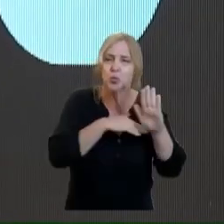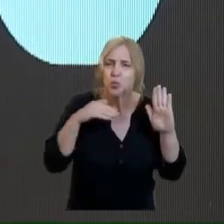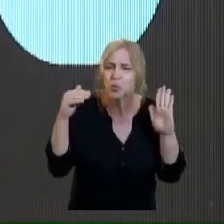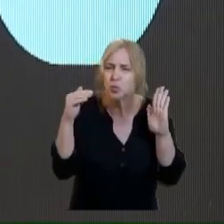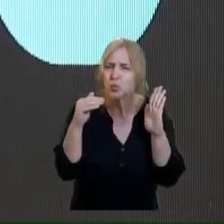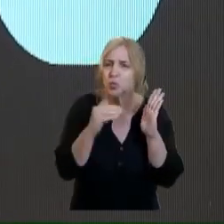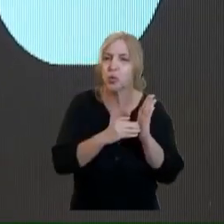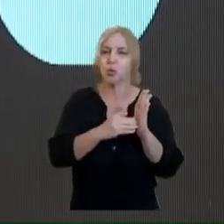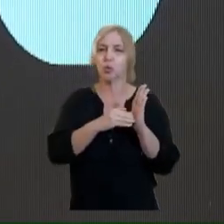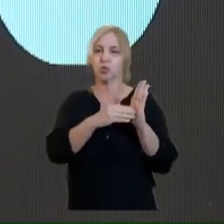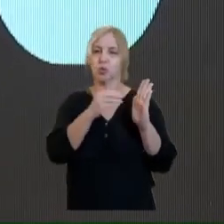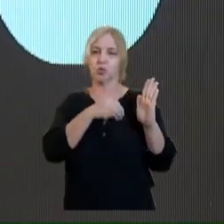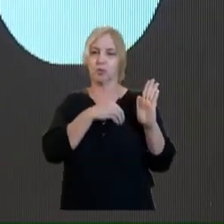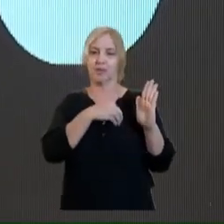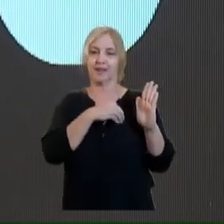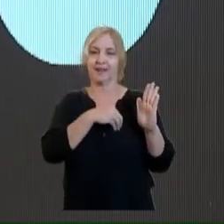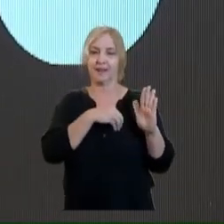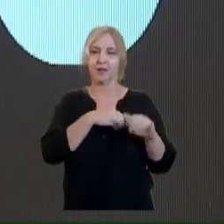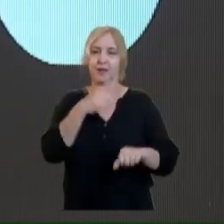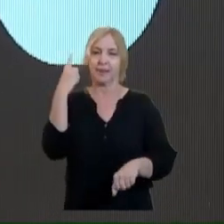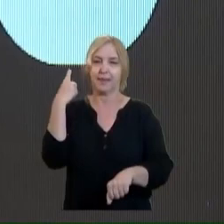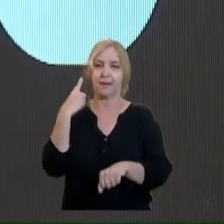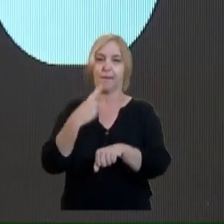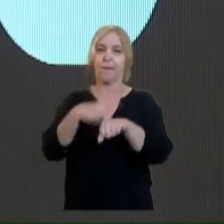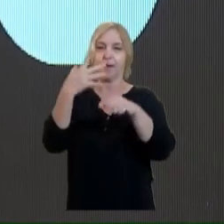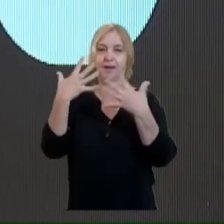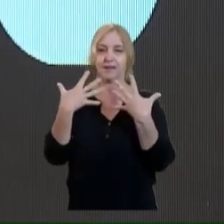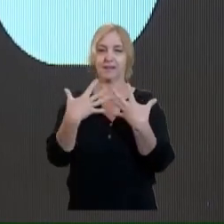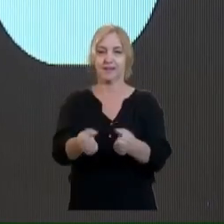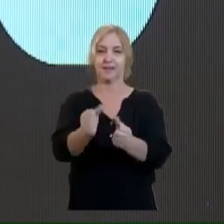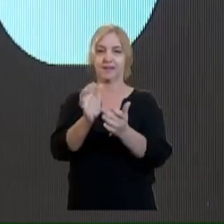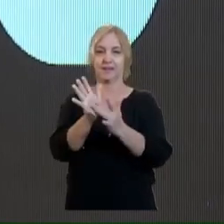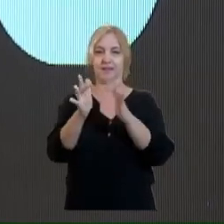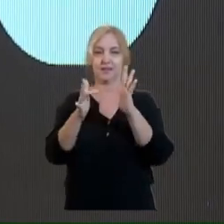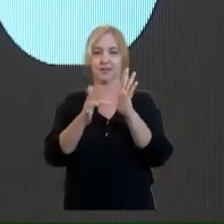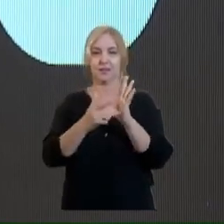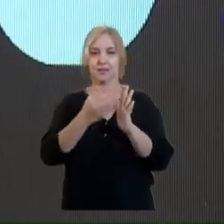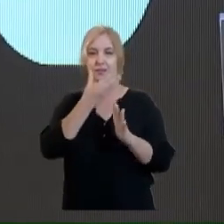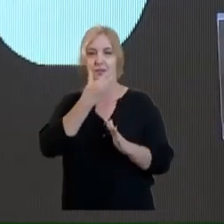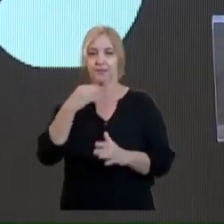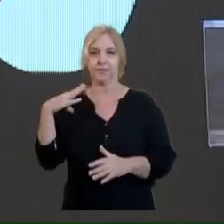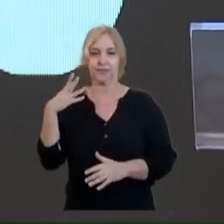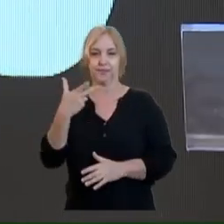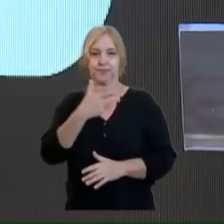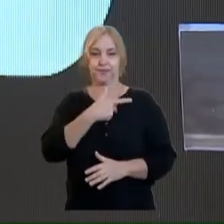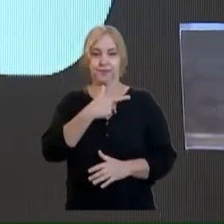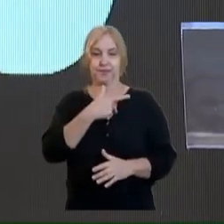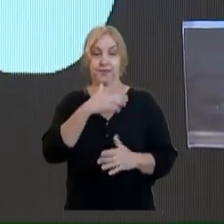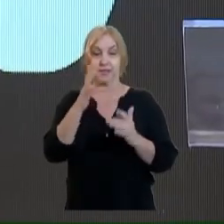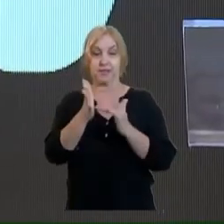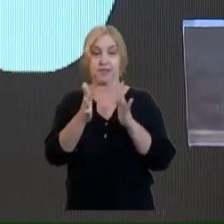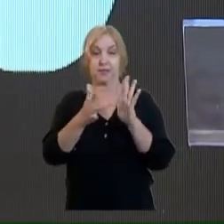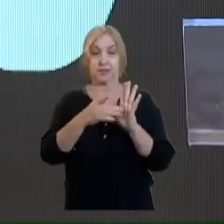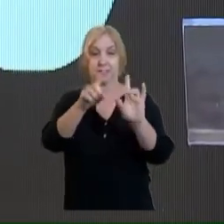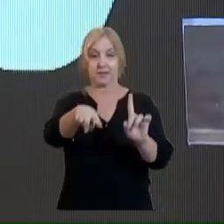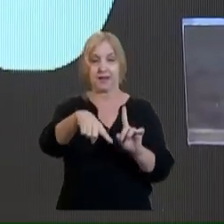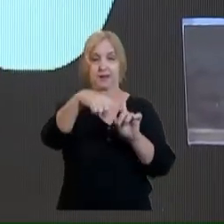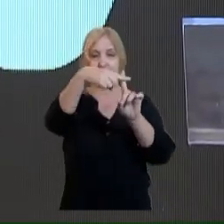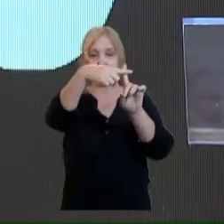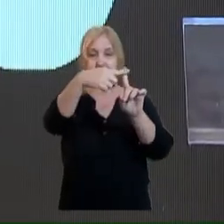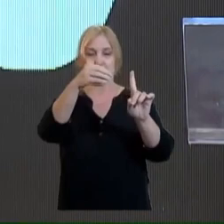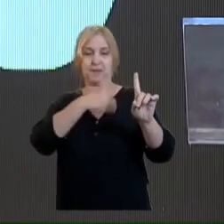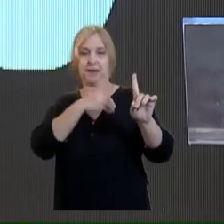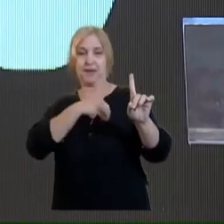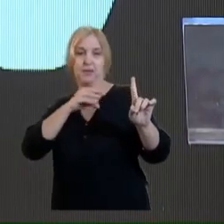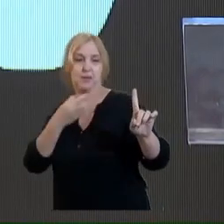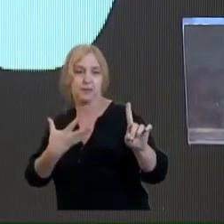dela, no momento quando ela tomou Jesus como seu Senhor e Salvador, Jesus levou ali na cruz. Ela nasce